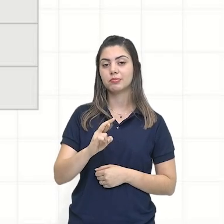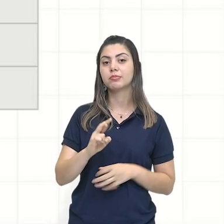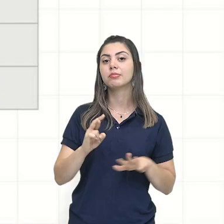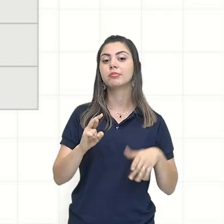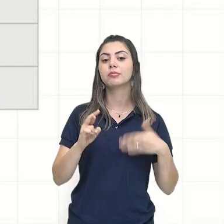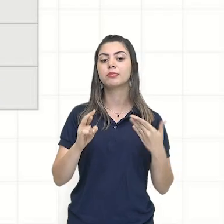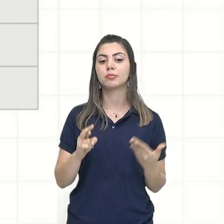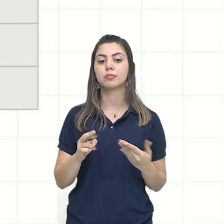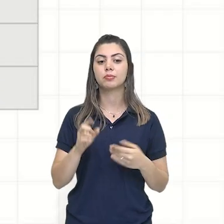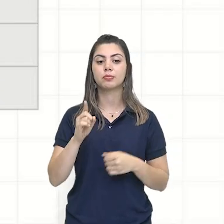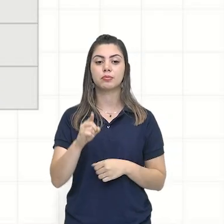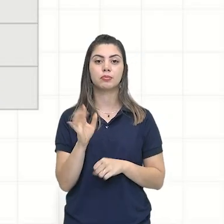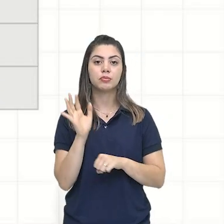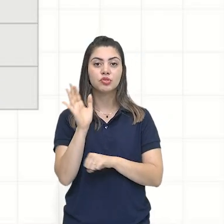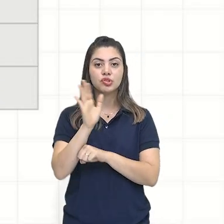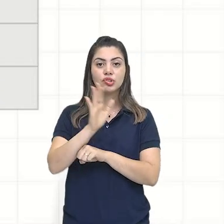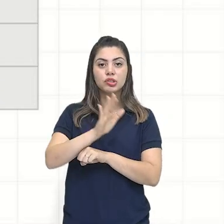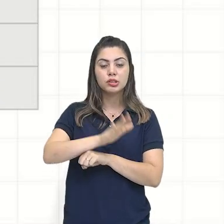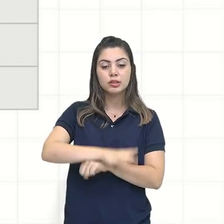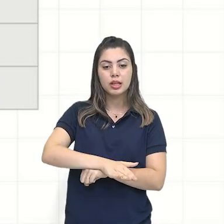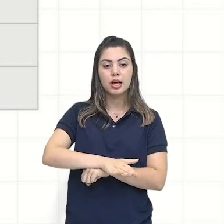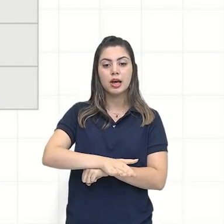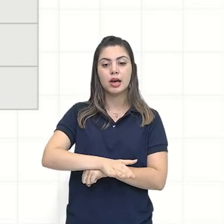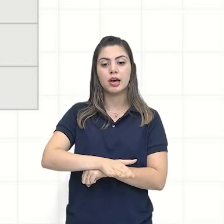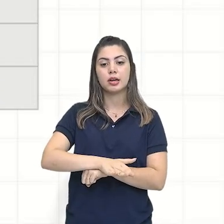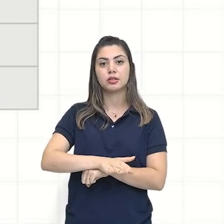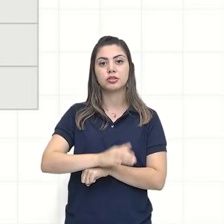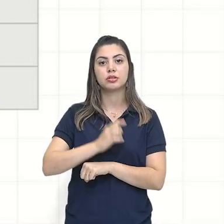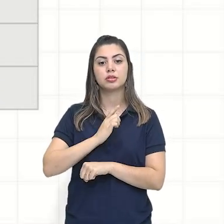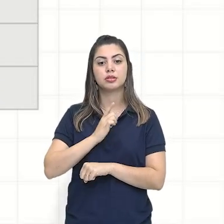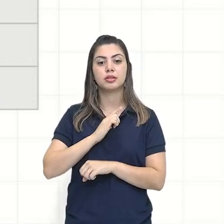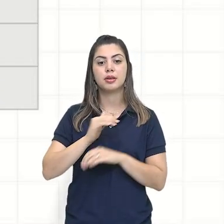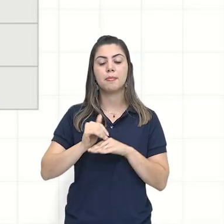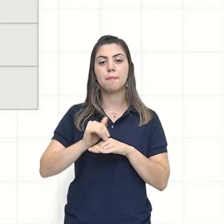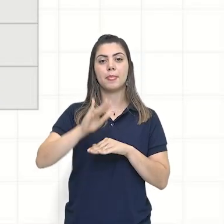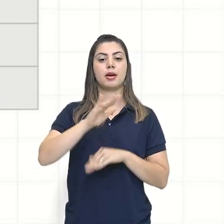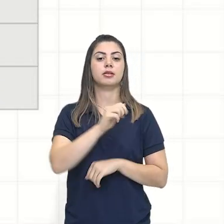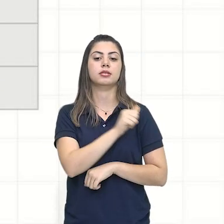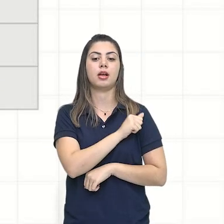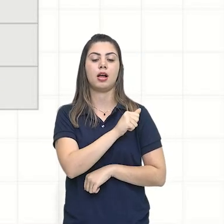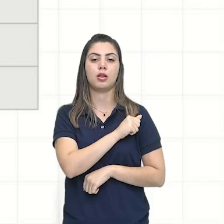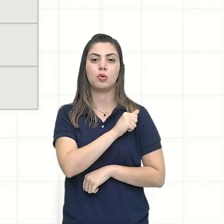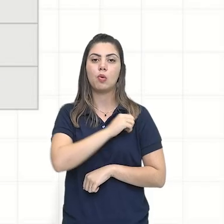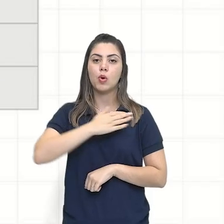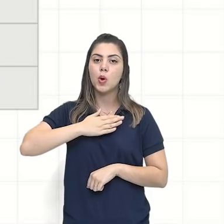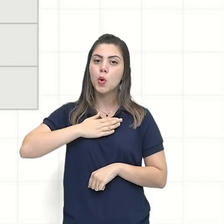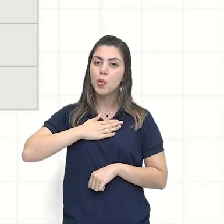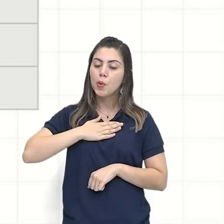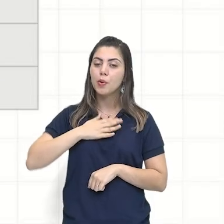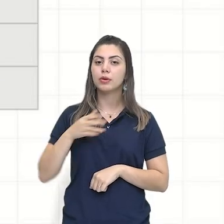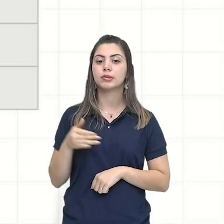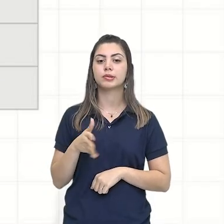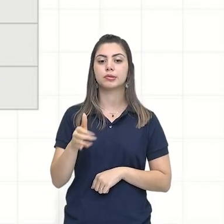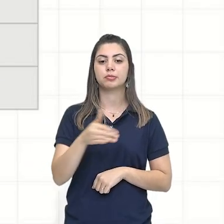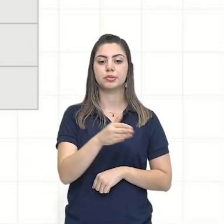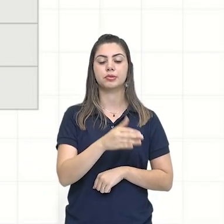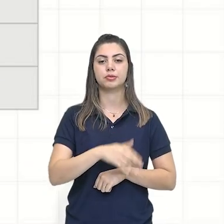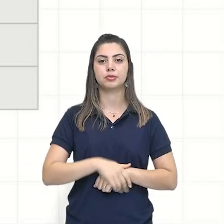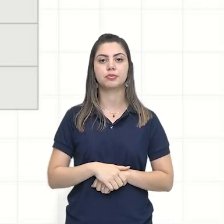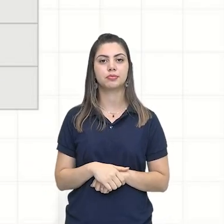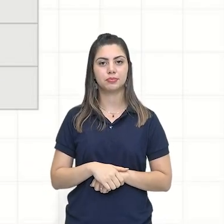quê? Que o turno vespertino é o turno que tem a maior quantidade de alunos que tem